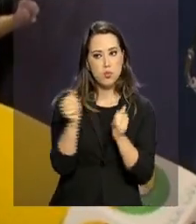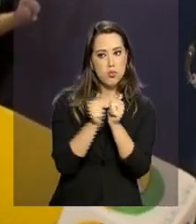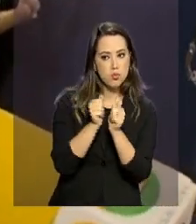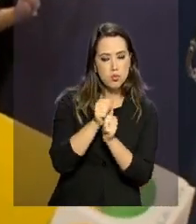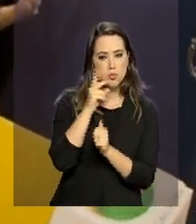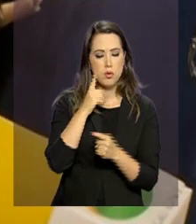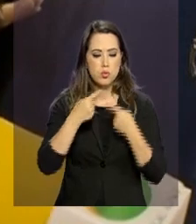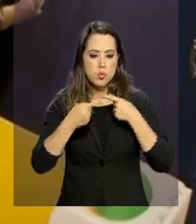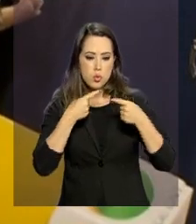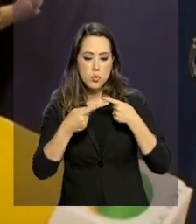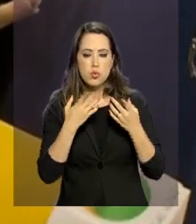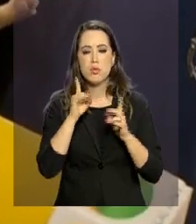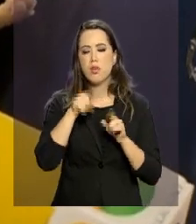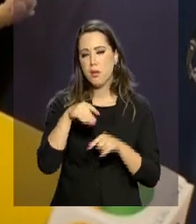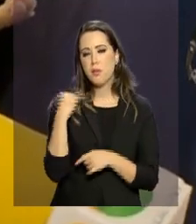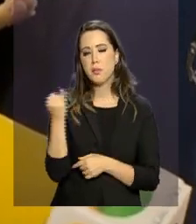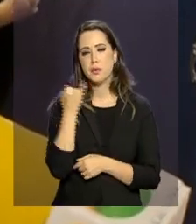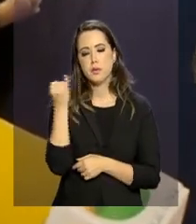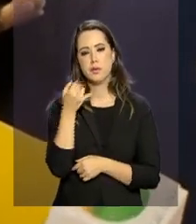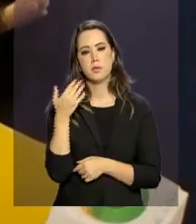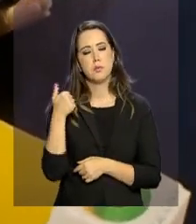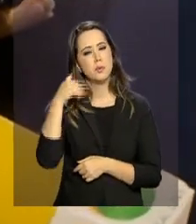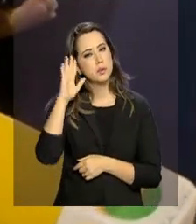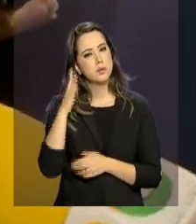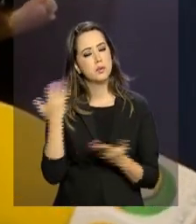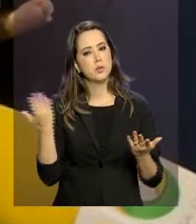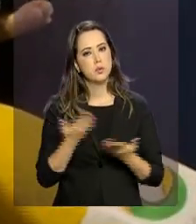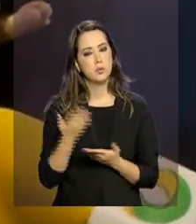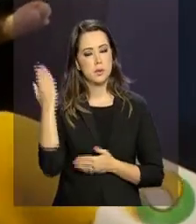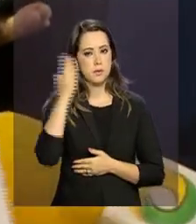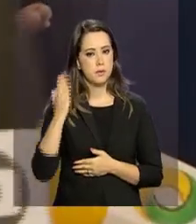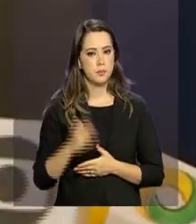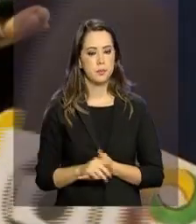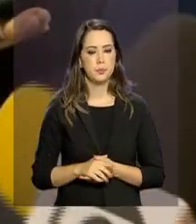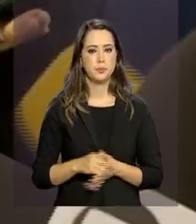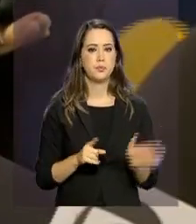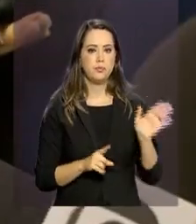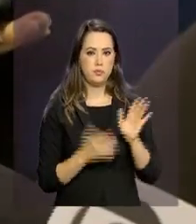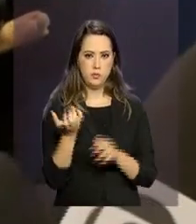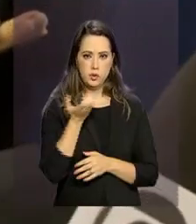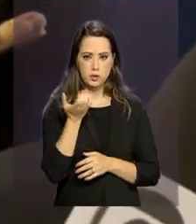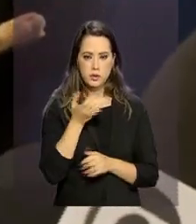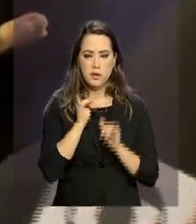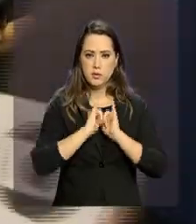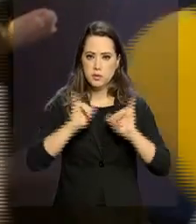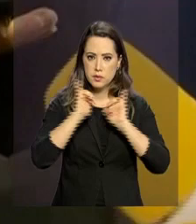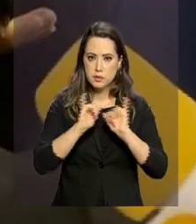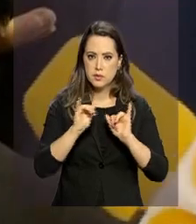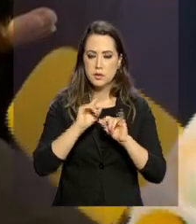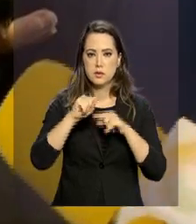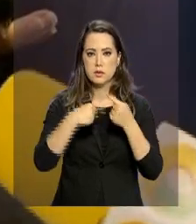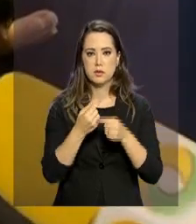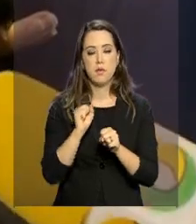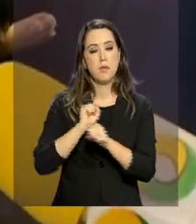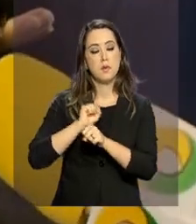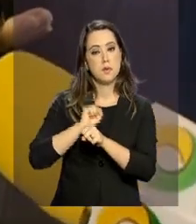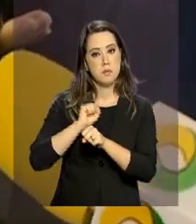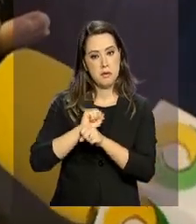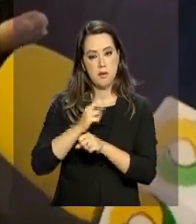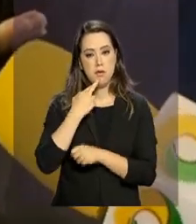discutimos acho que vale a pena discutir mais do que nunca o brasil de hoje eu pretendo fazer pronunciamento assim que sair o resultado vamos esperar o